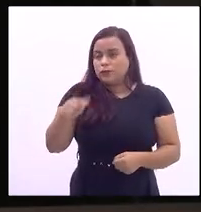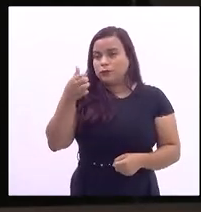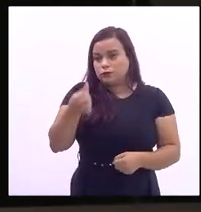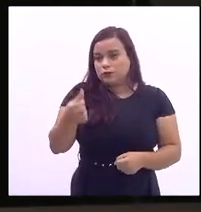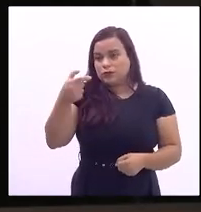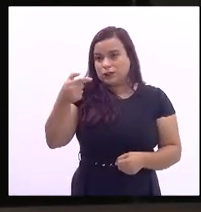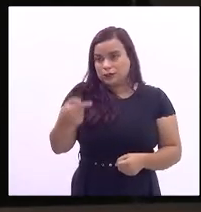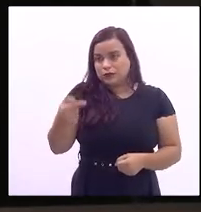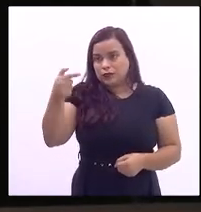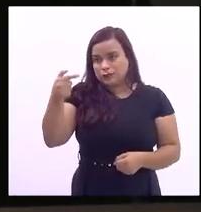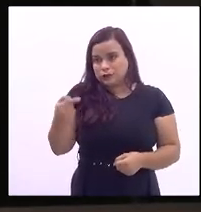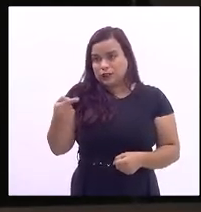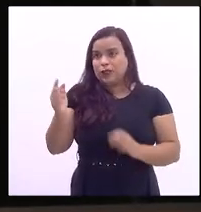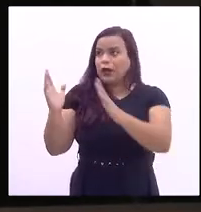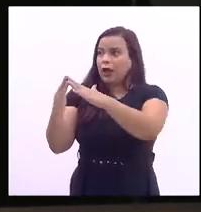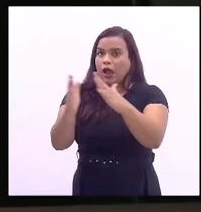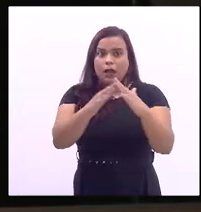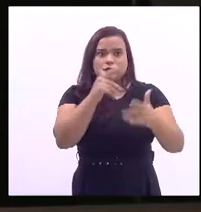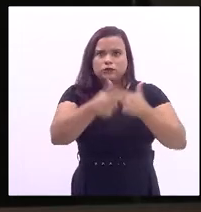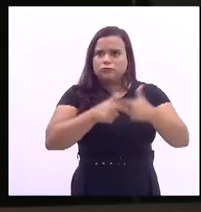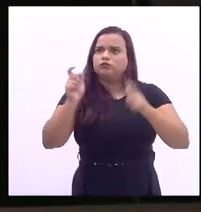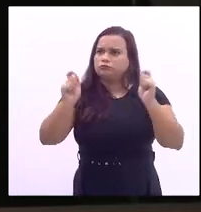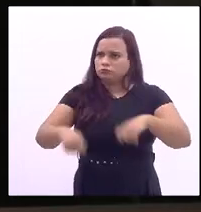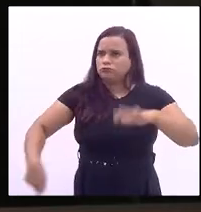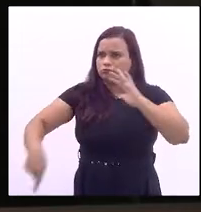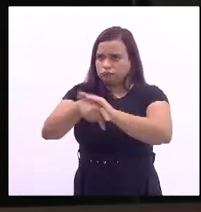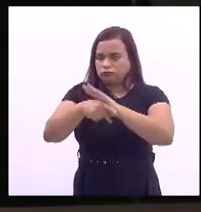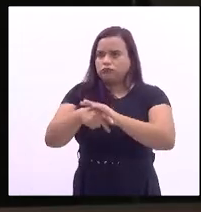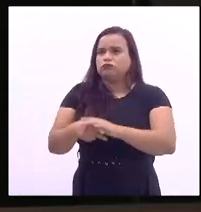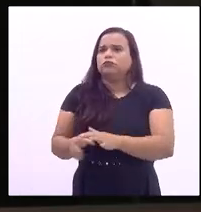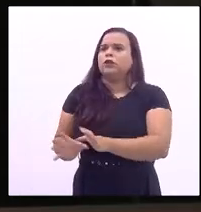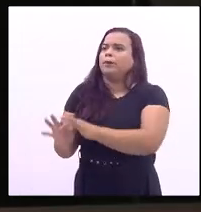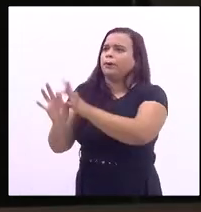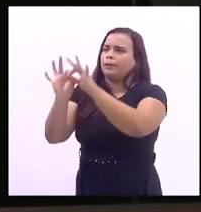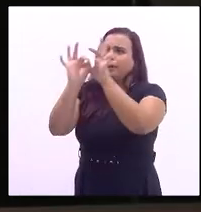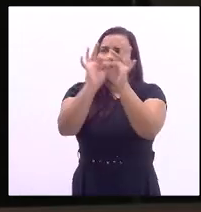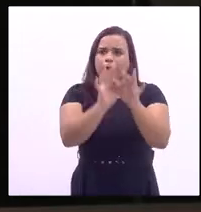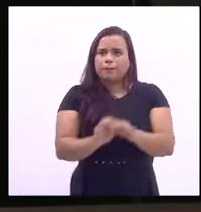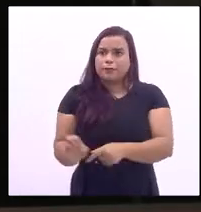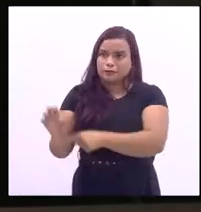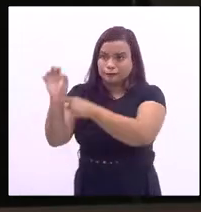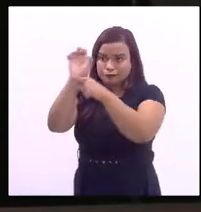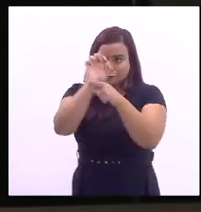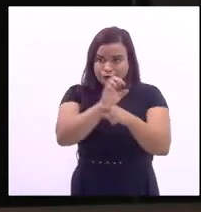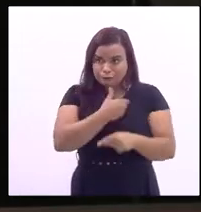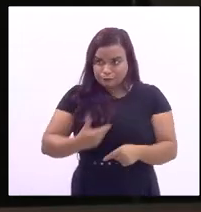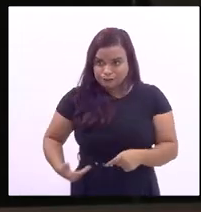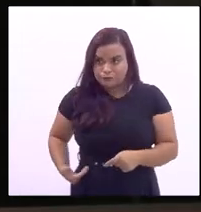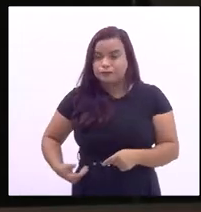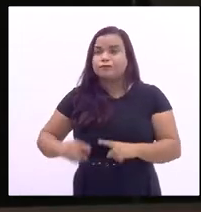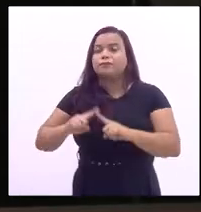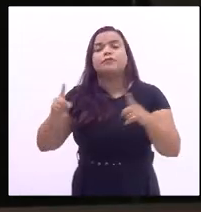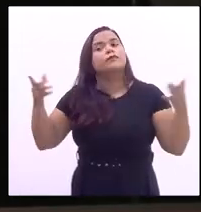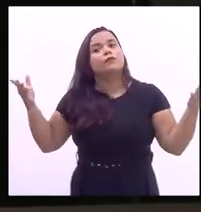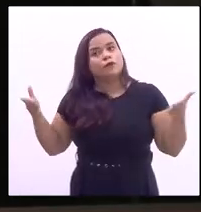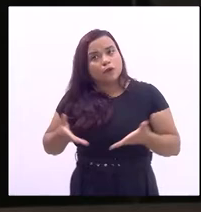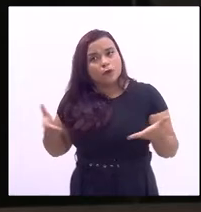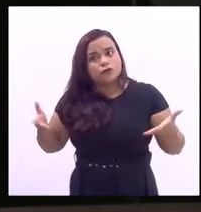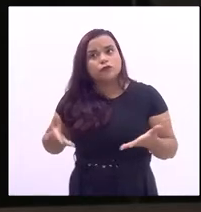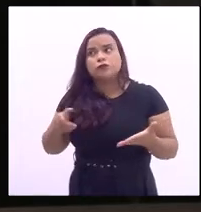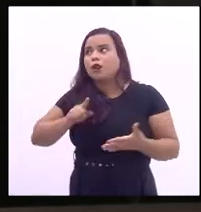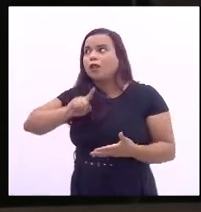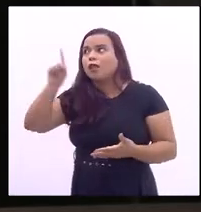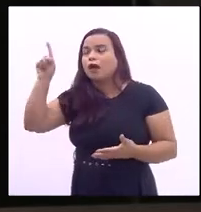13677 móveis funcionais pertencentes à União né hoje a gente pode dizer que lá no Governo